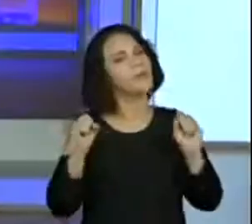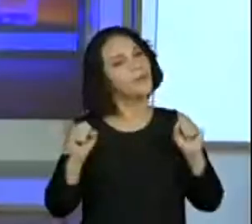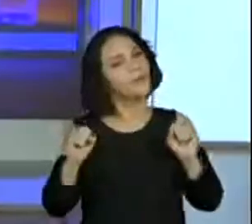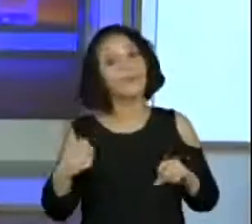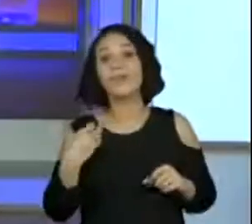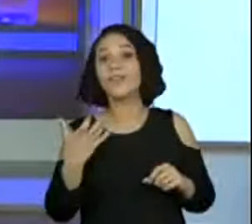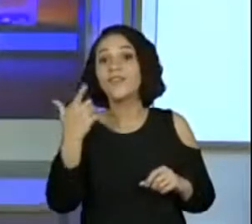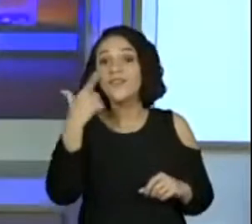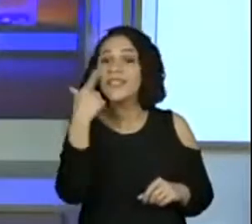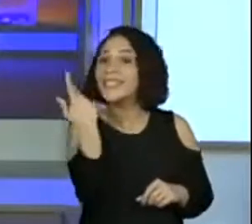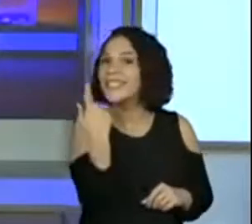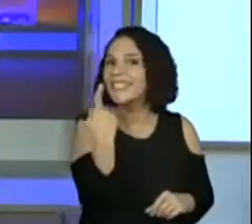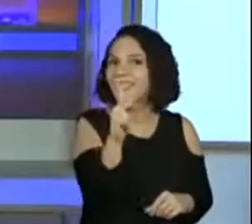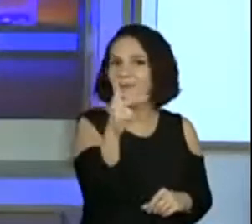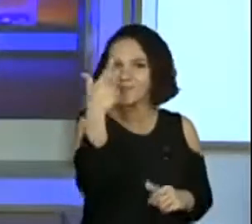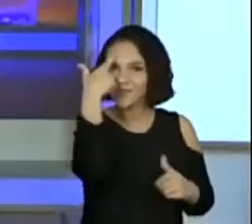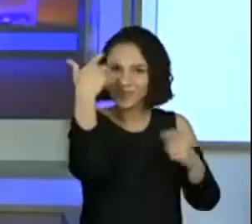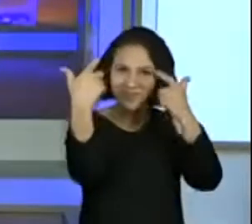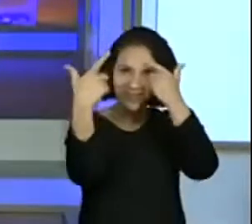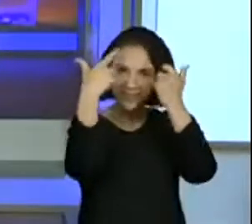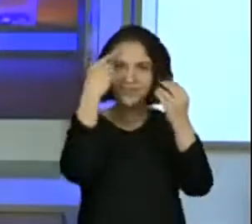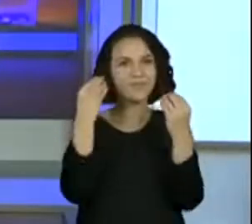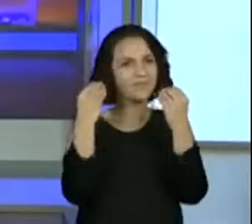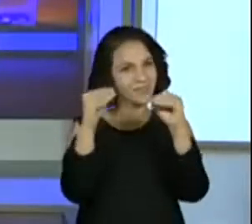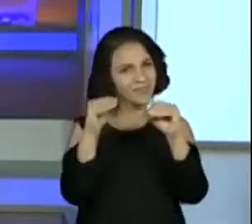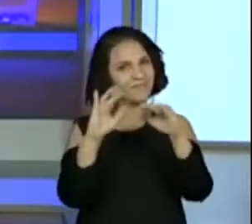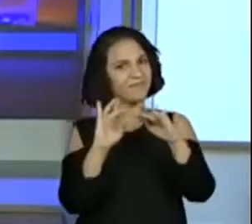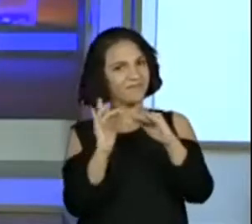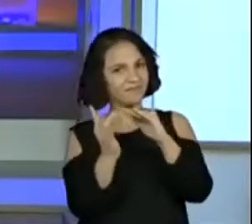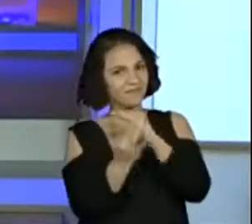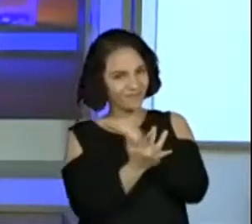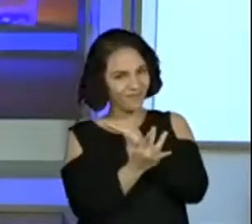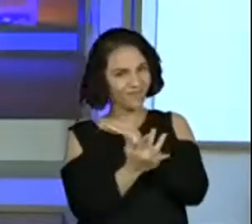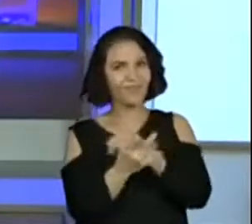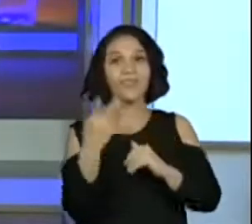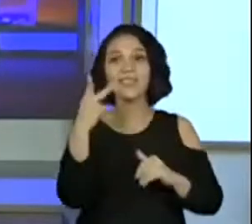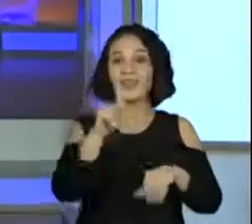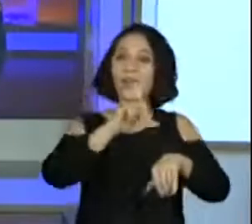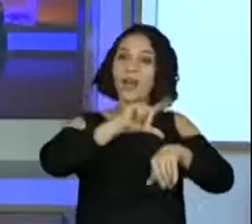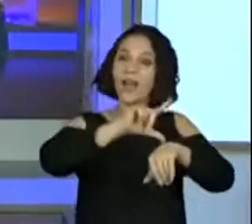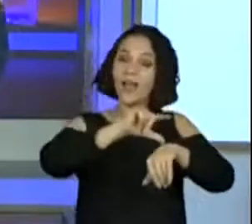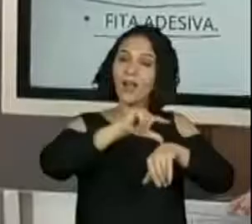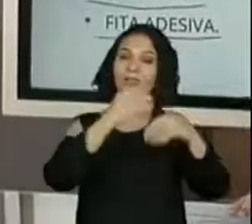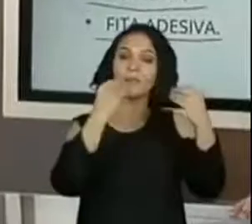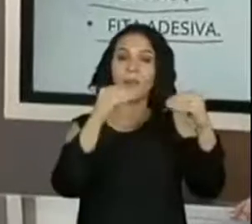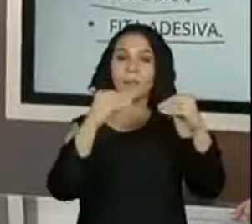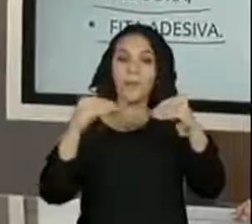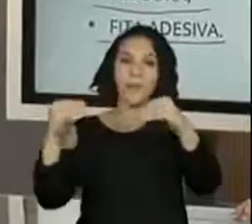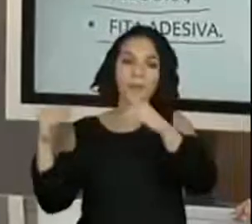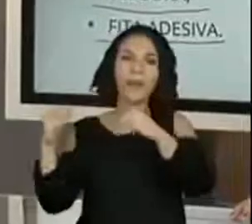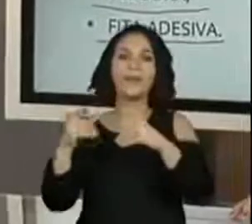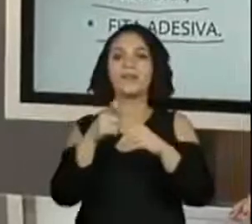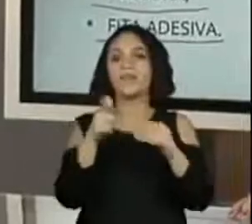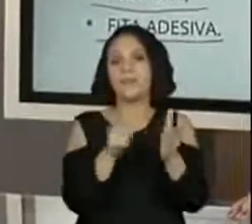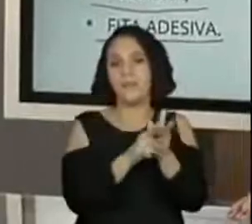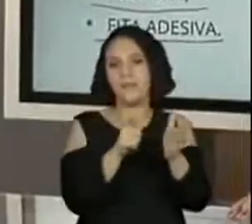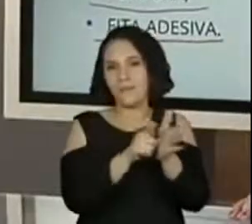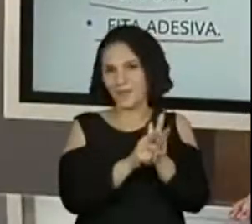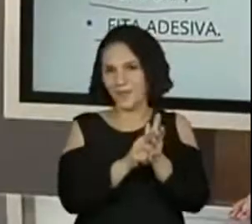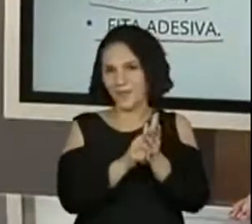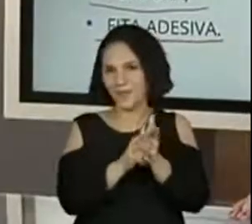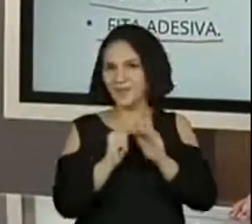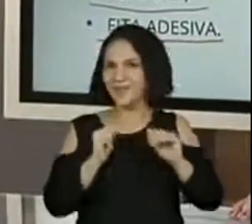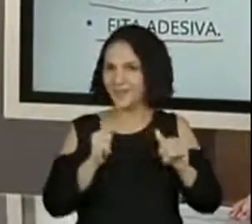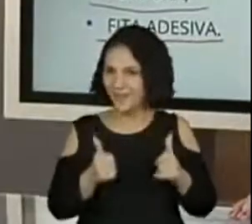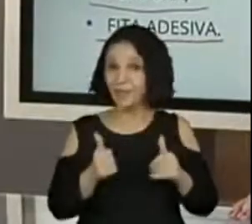ver a criatividade de vocês aí na rede social, postando seus reloginhos de papelão. Agora que